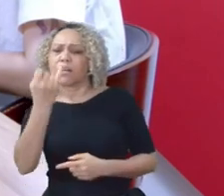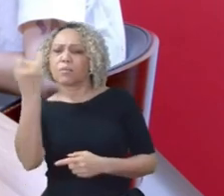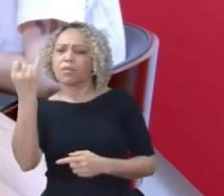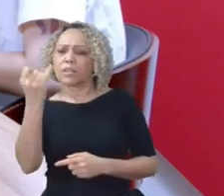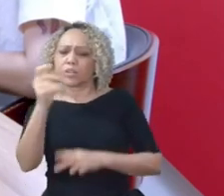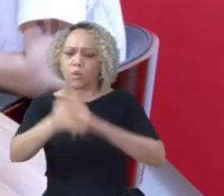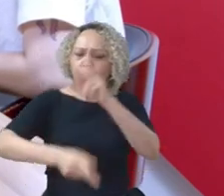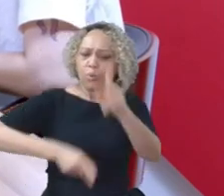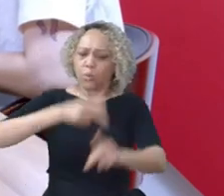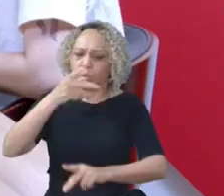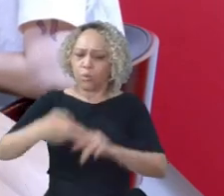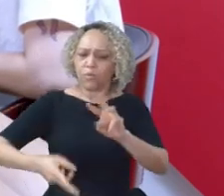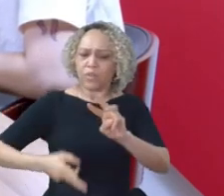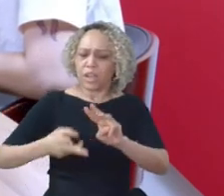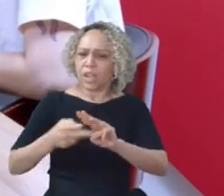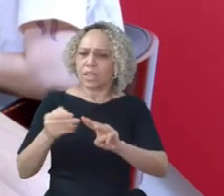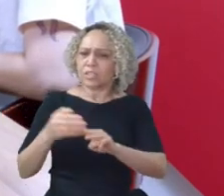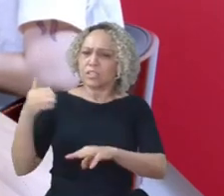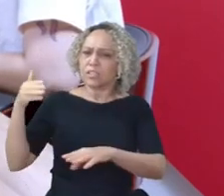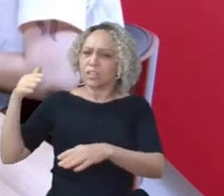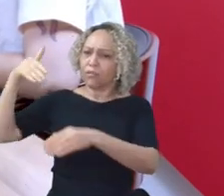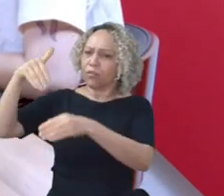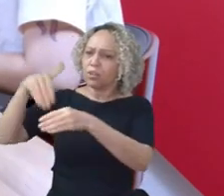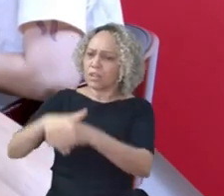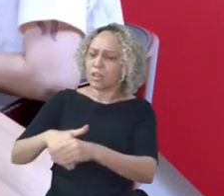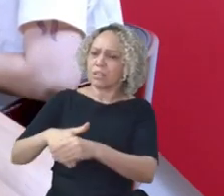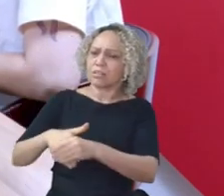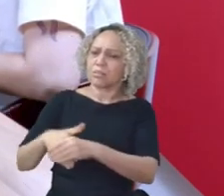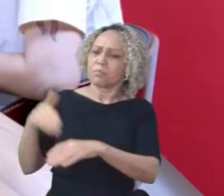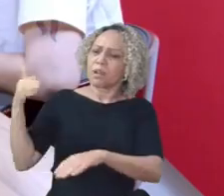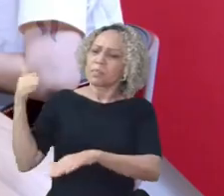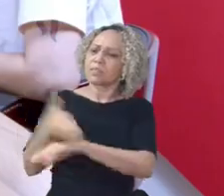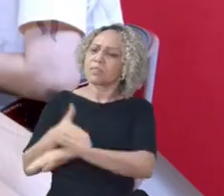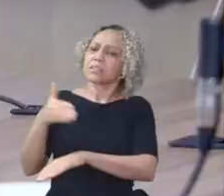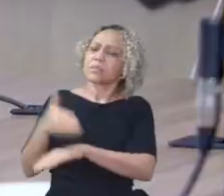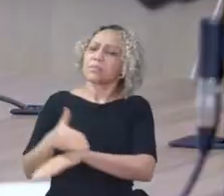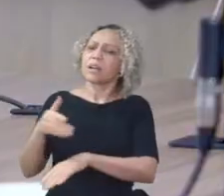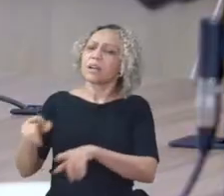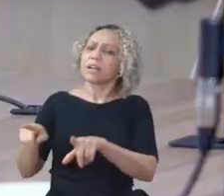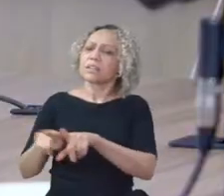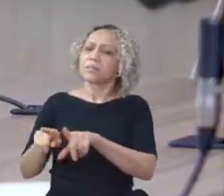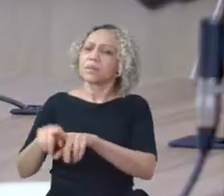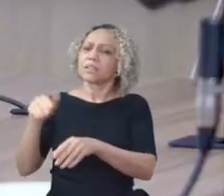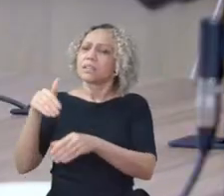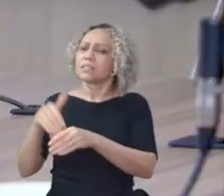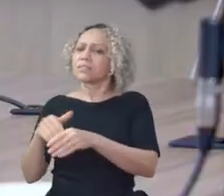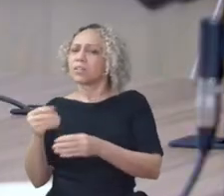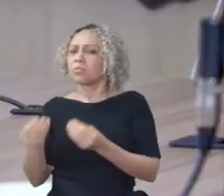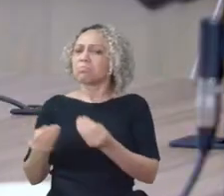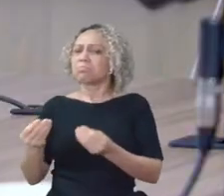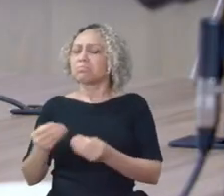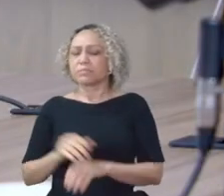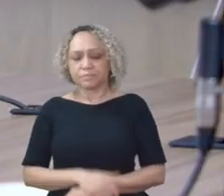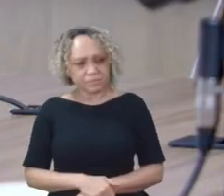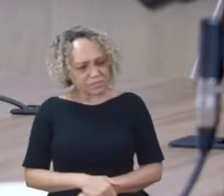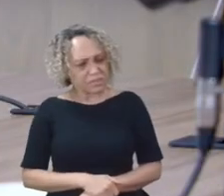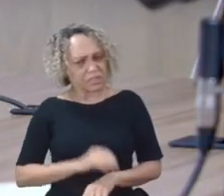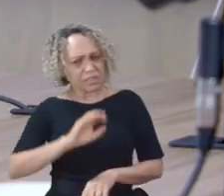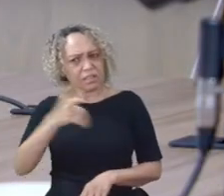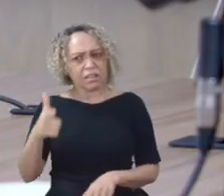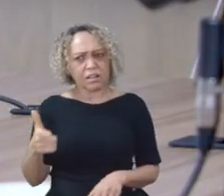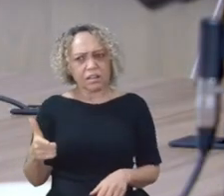obter representatividade, principalmente, de obter de repente, essa visão diferente da